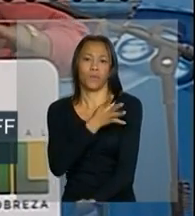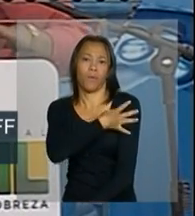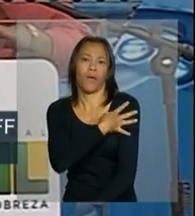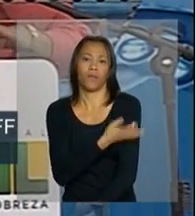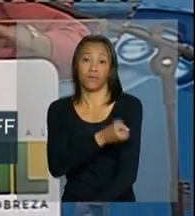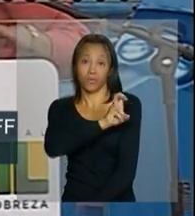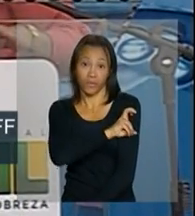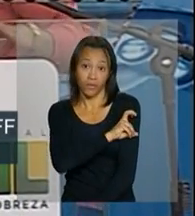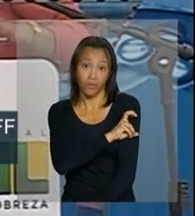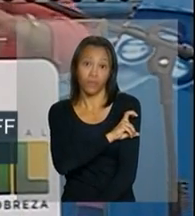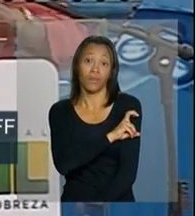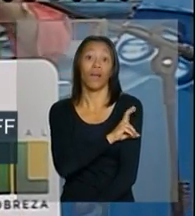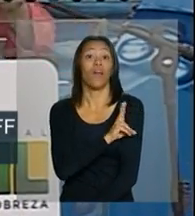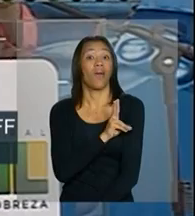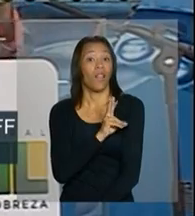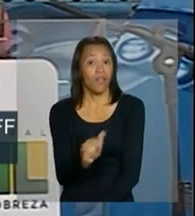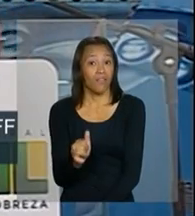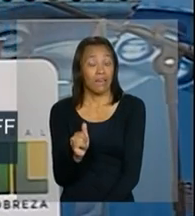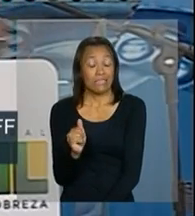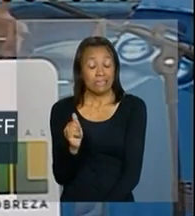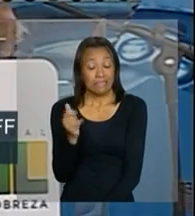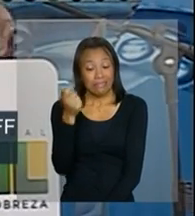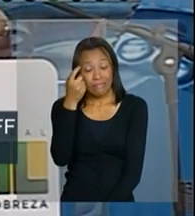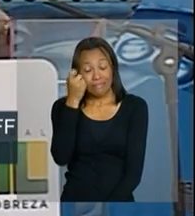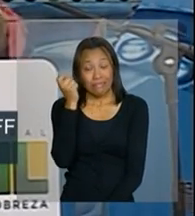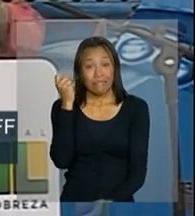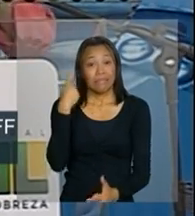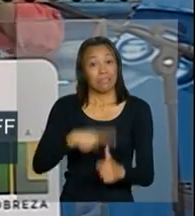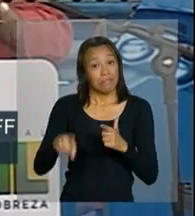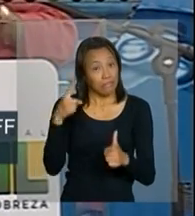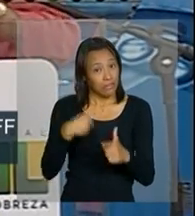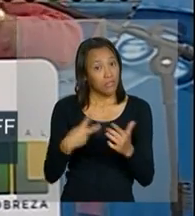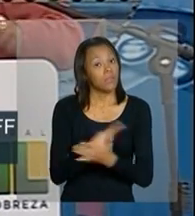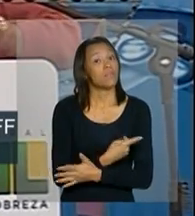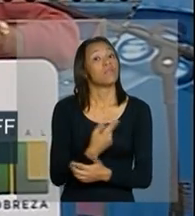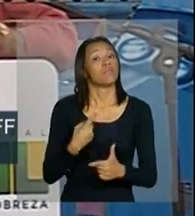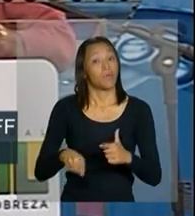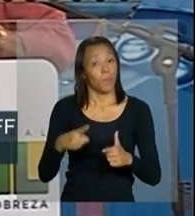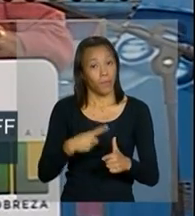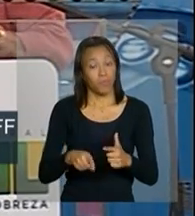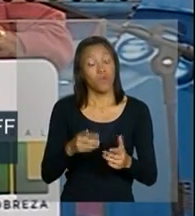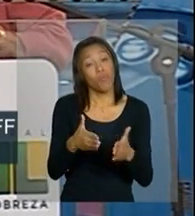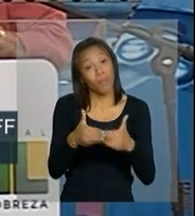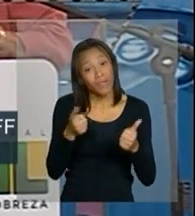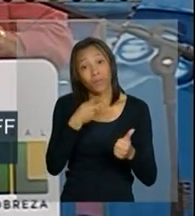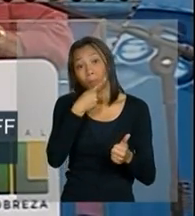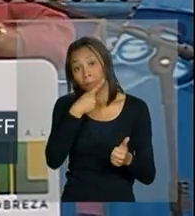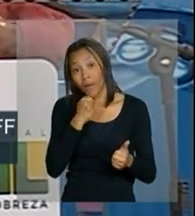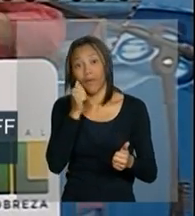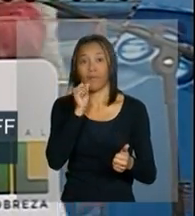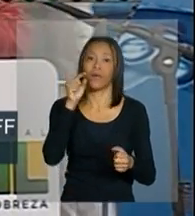3º, 4º, 5º, ela vai se prejudicar. Então, eu peço às mães e aos pais aqui,